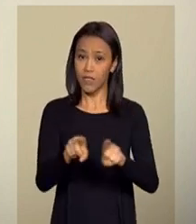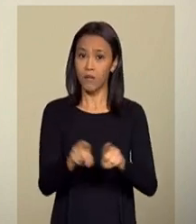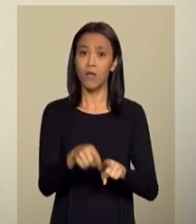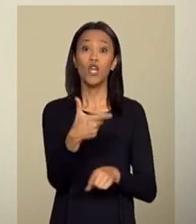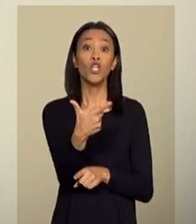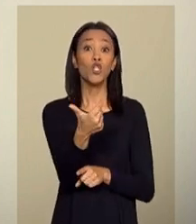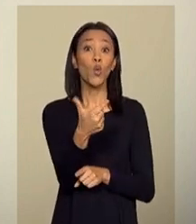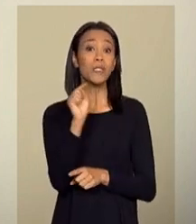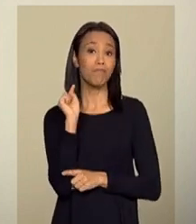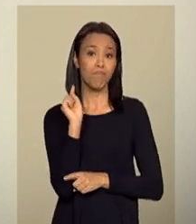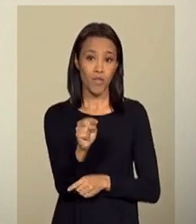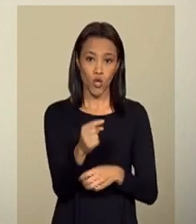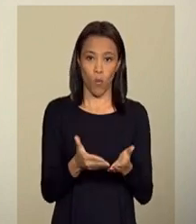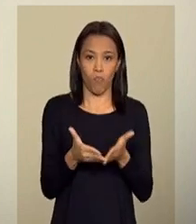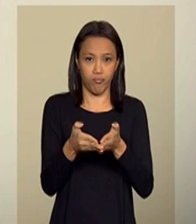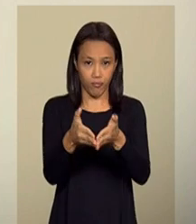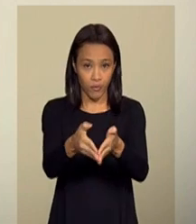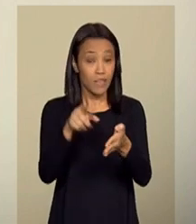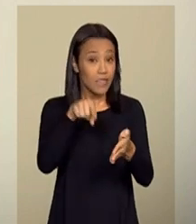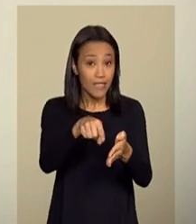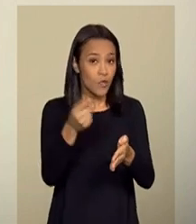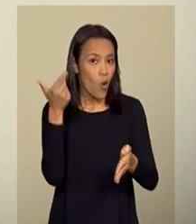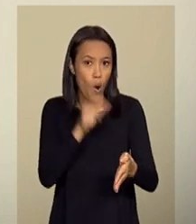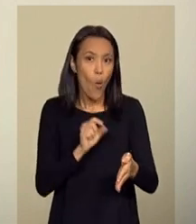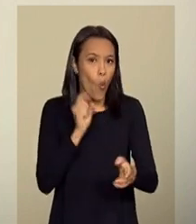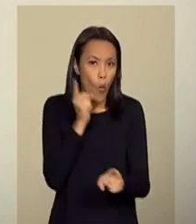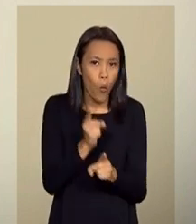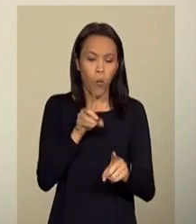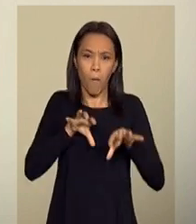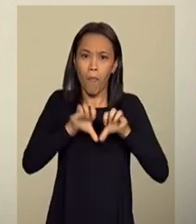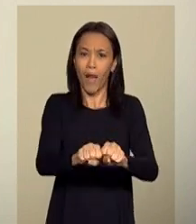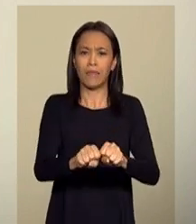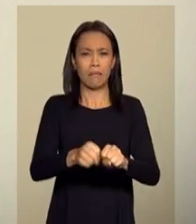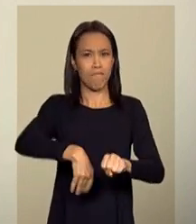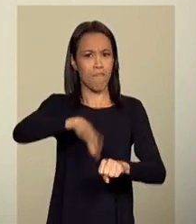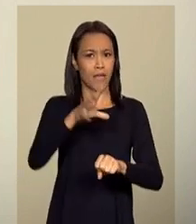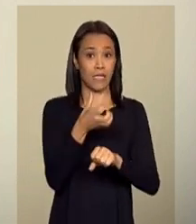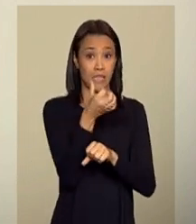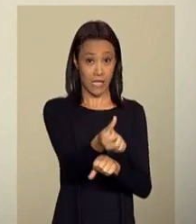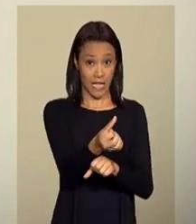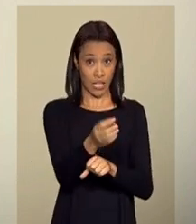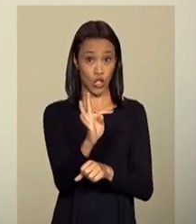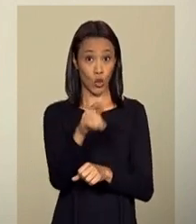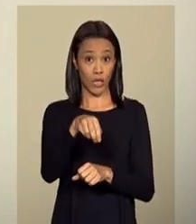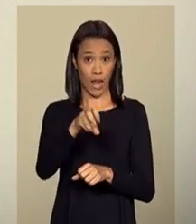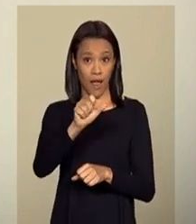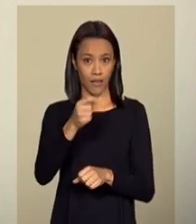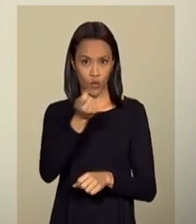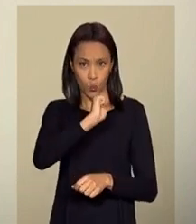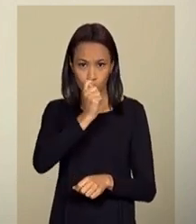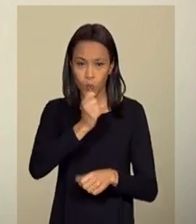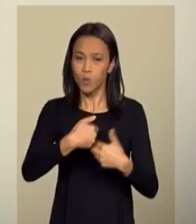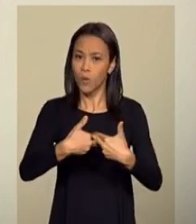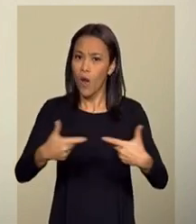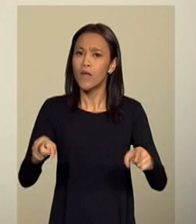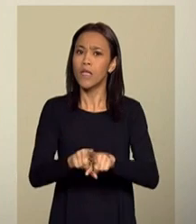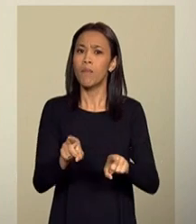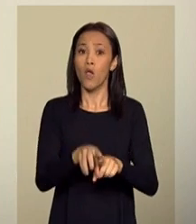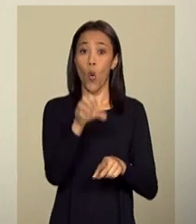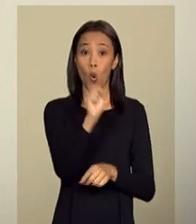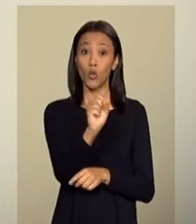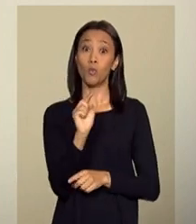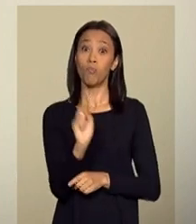embarcações Luciano e isso levou à apreensão de mais de 6 toneladas de drogas e 8.000 kg de